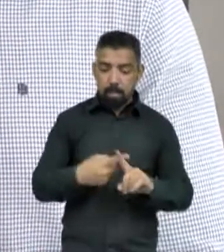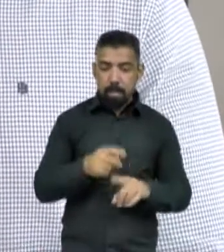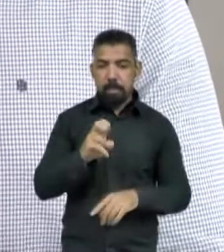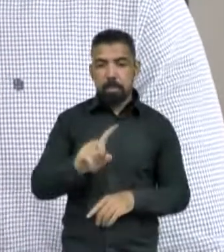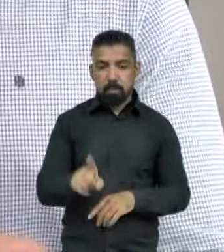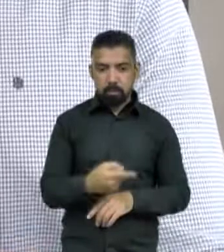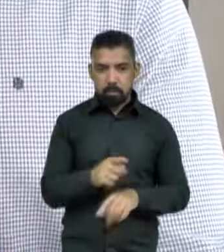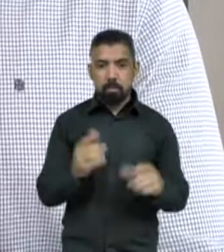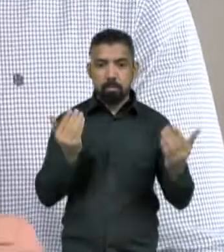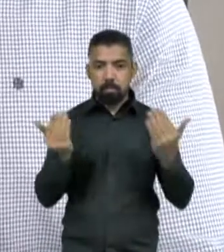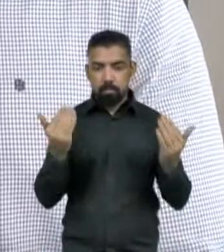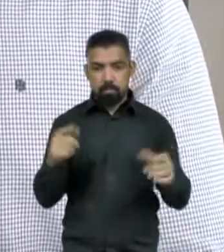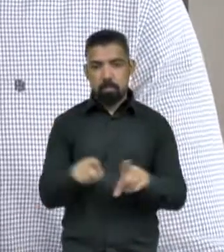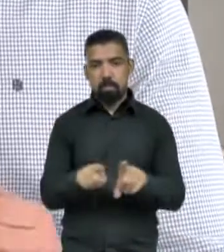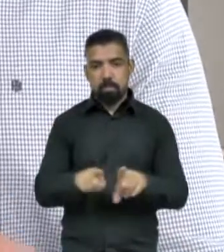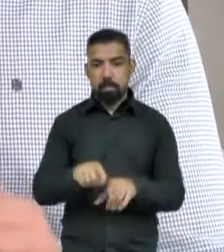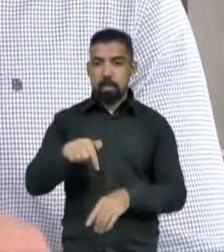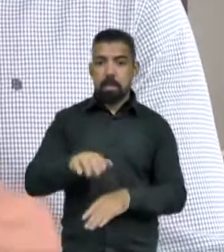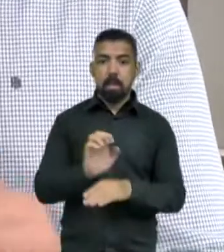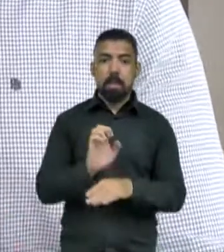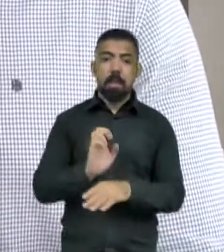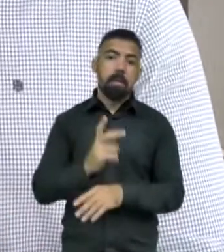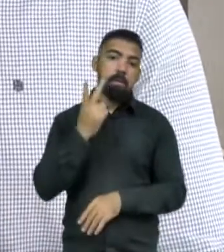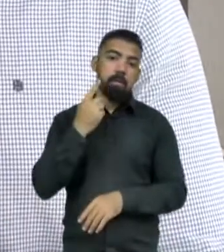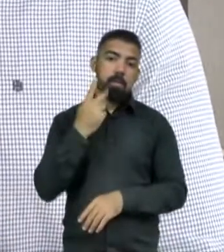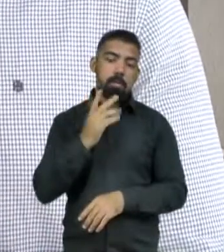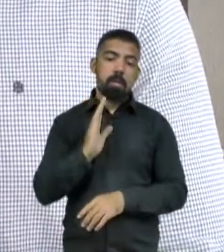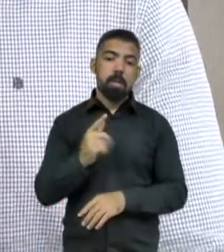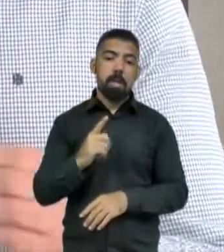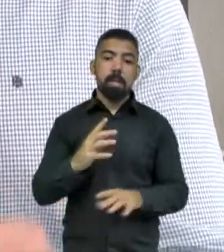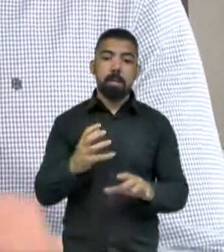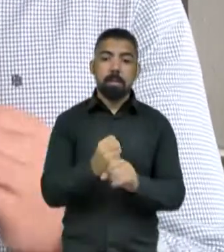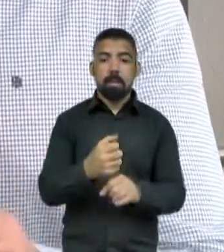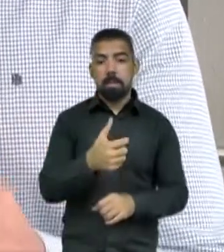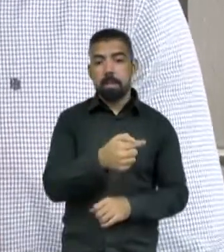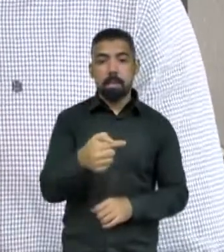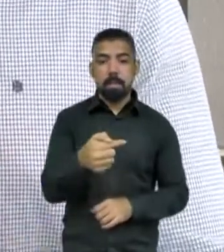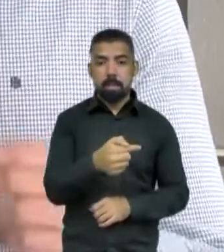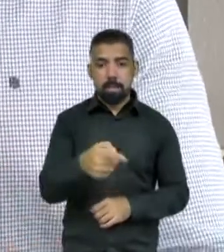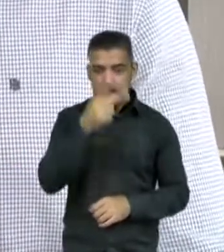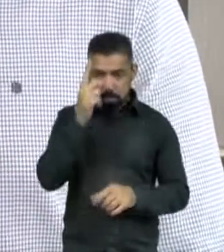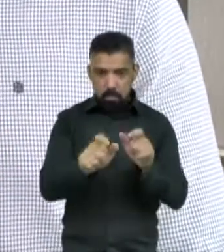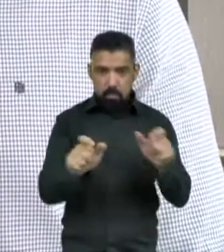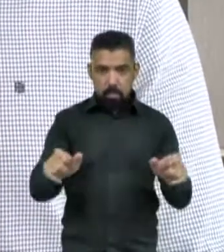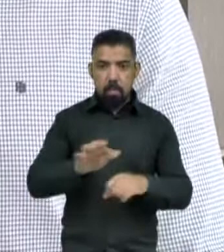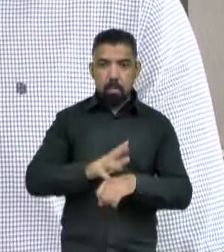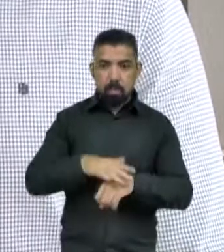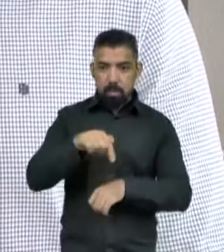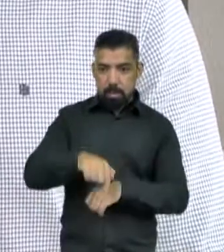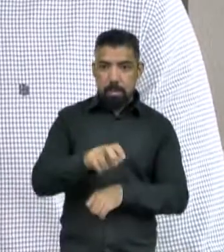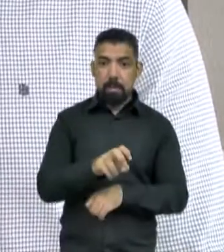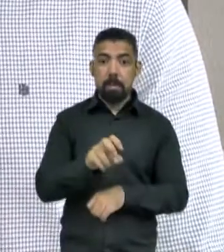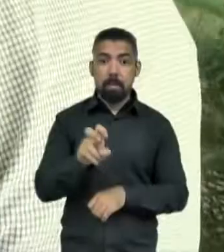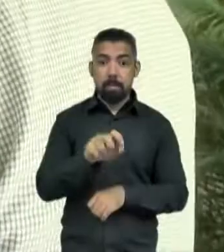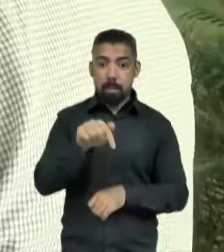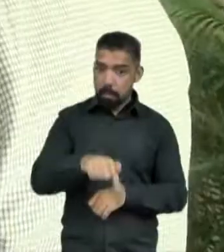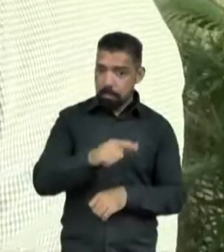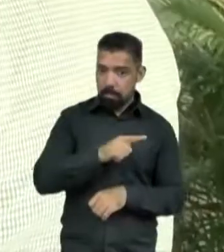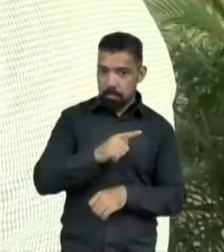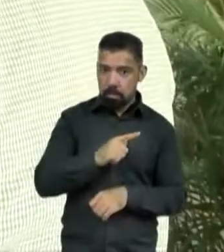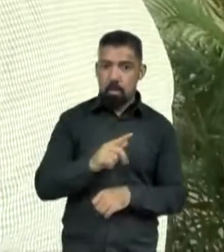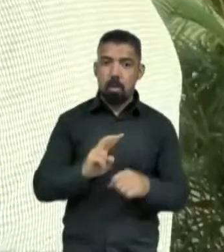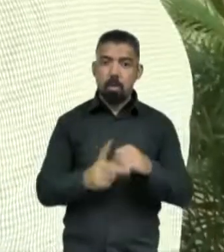suspeita. No Ceará, o número é de 77 pessoas confirmadas, sendo 50 delas aqui na capital Fortaleza.